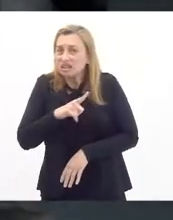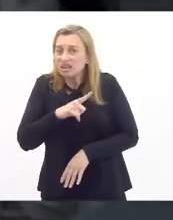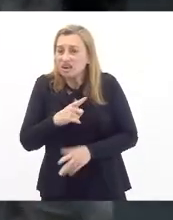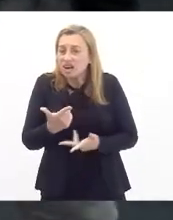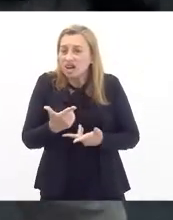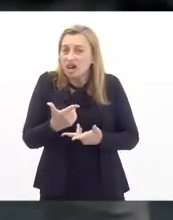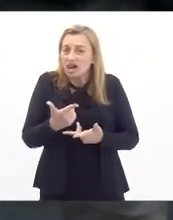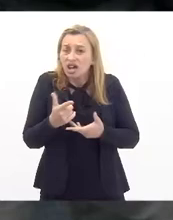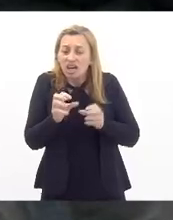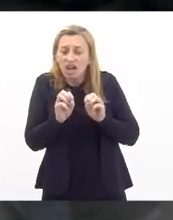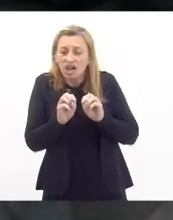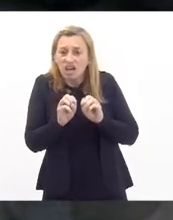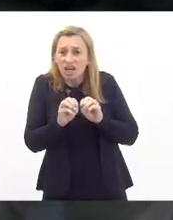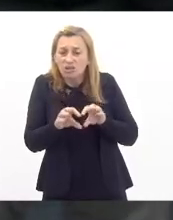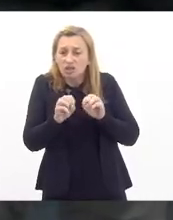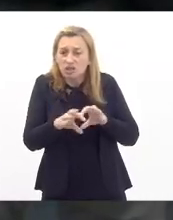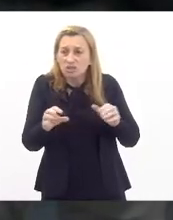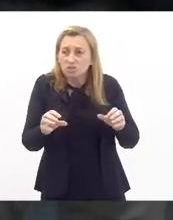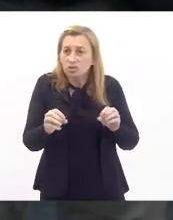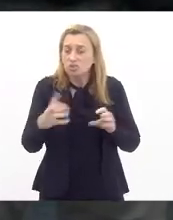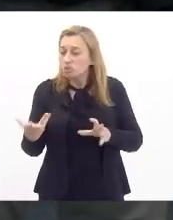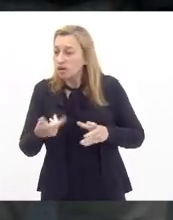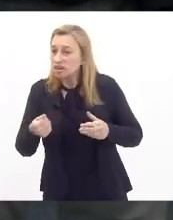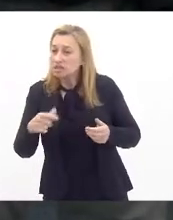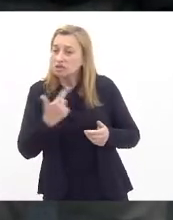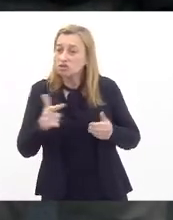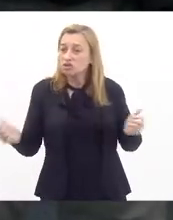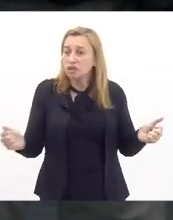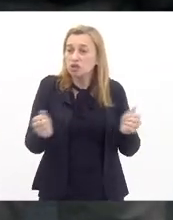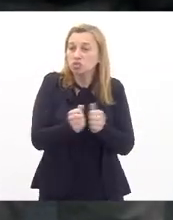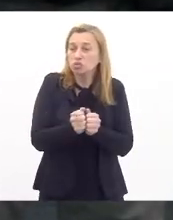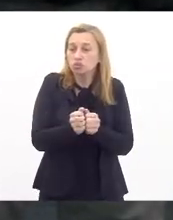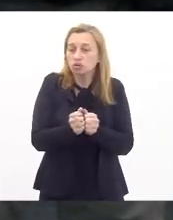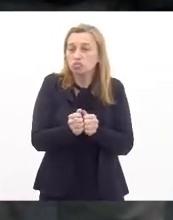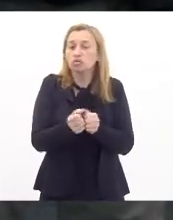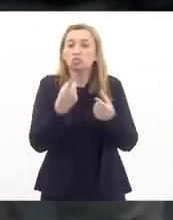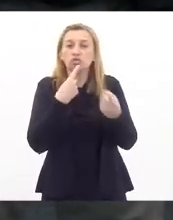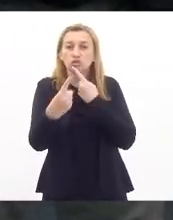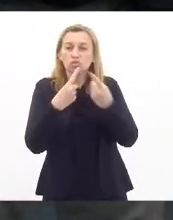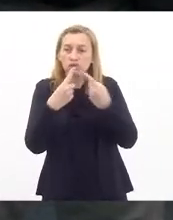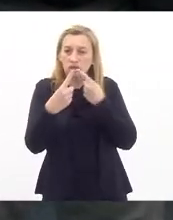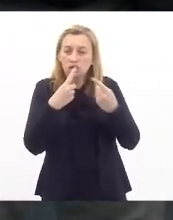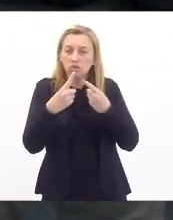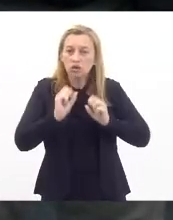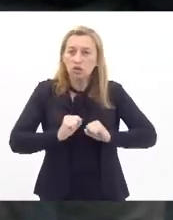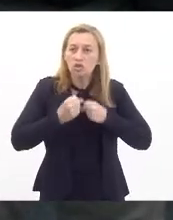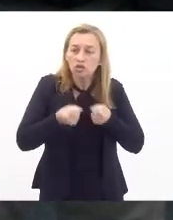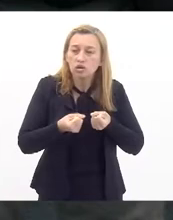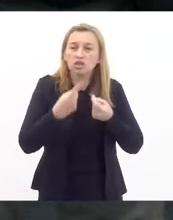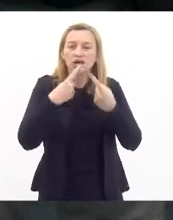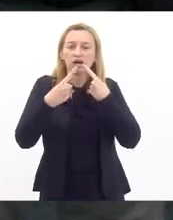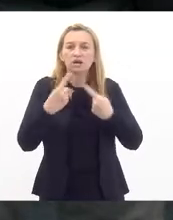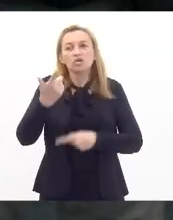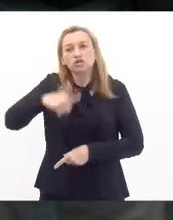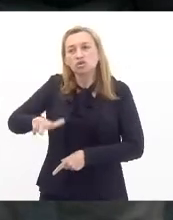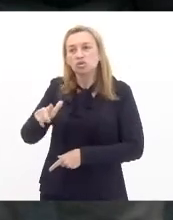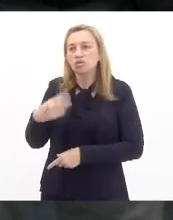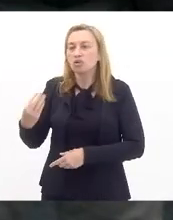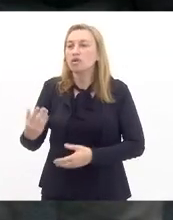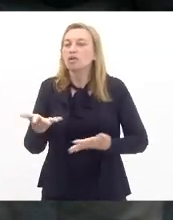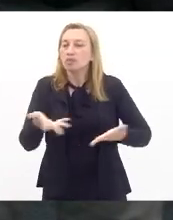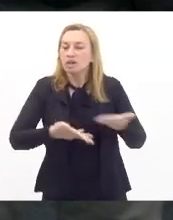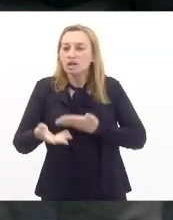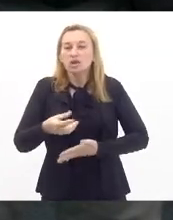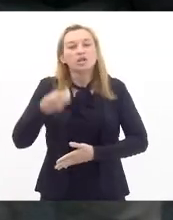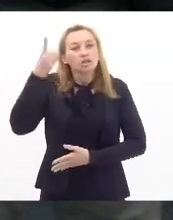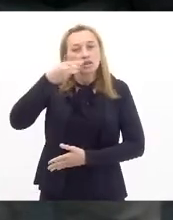de qualidade sem envolver a comunidade escolar e sem debate por isso com muito esforço de diálogo mais uma vez com a participação aqui